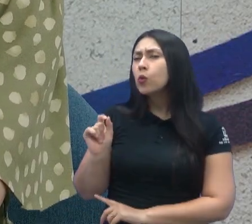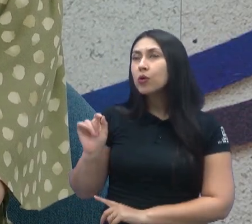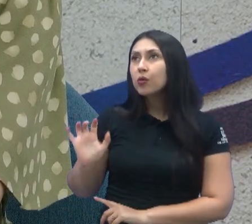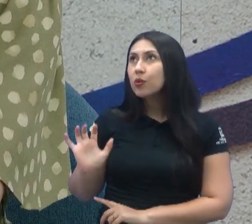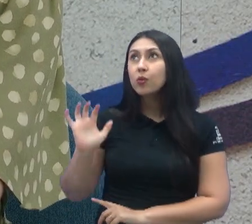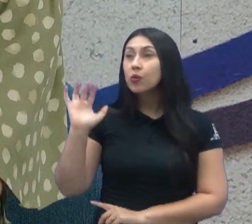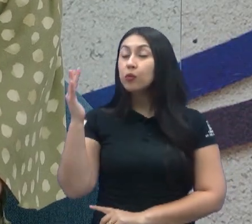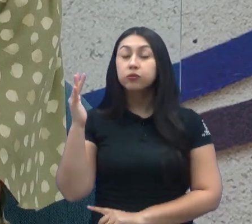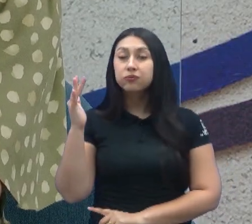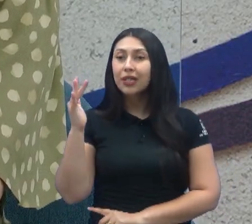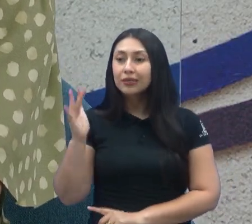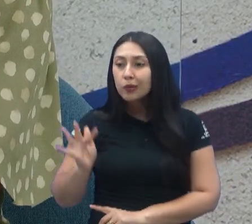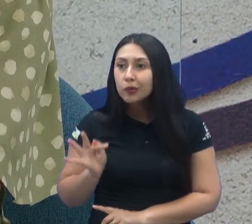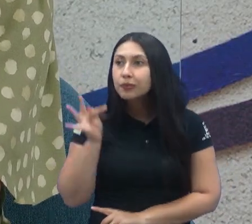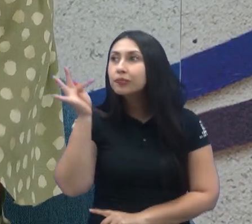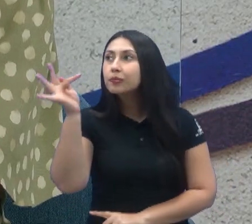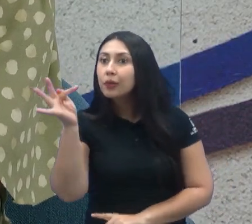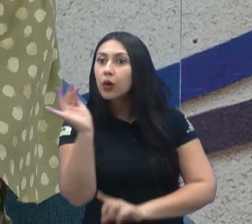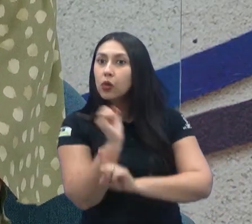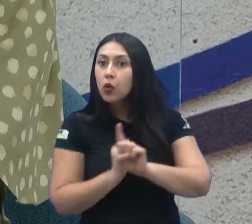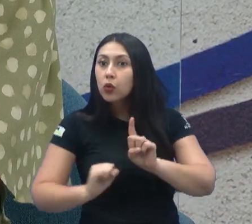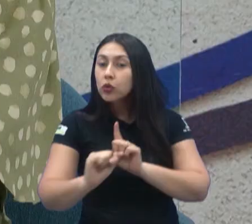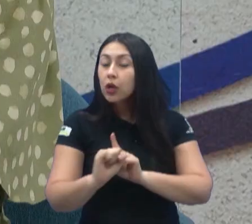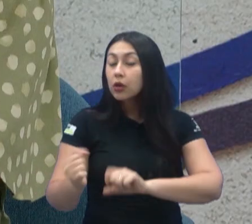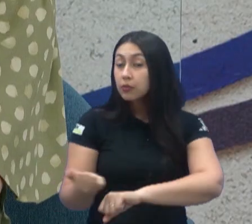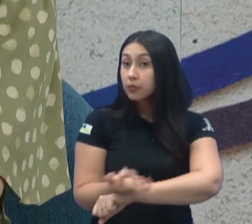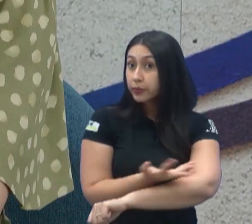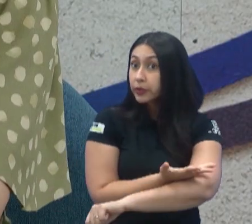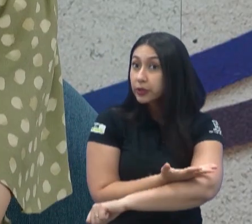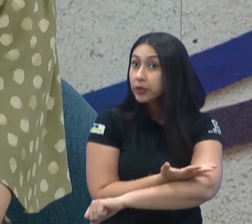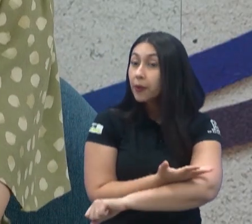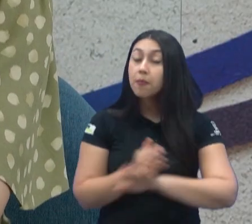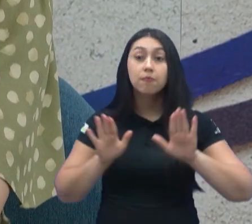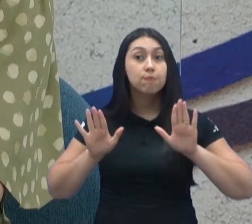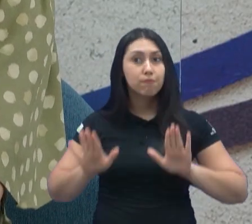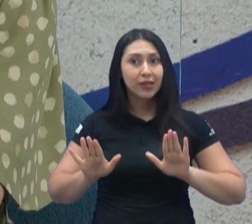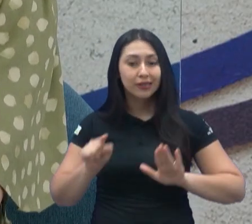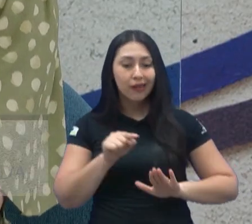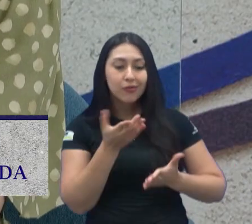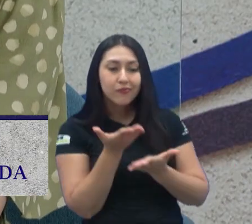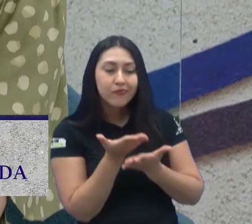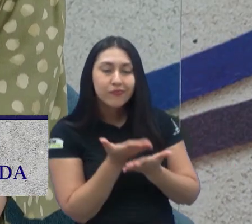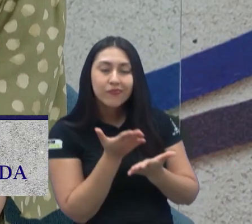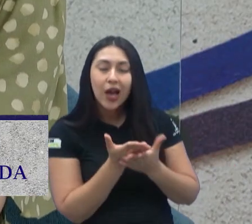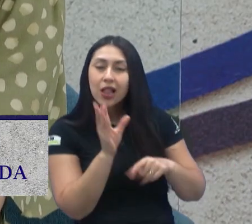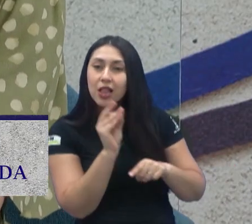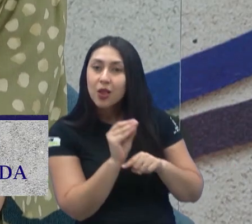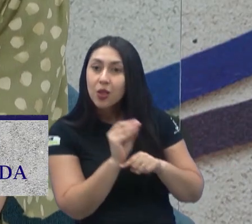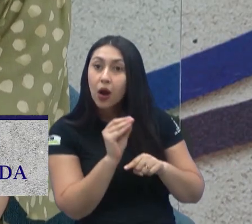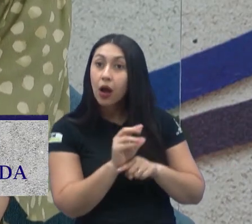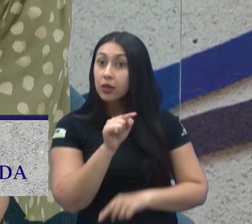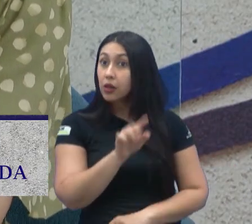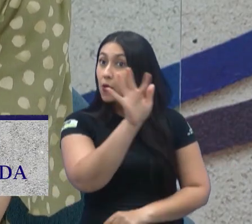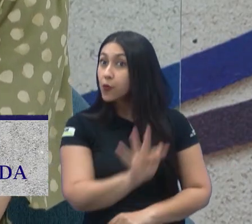na perspectiva social e também emocional dos idosos. Mas a gerontologia, enquanto bacharelado, em